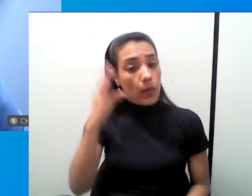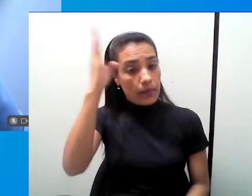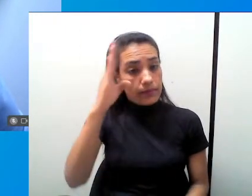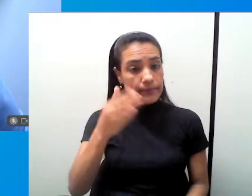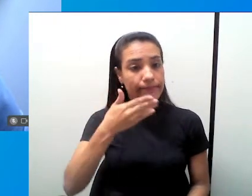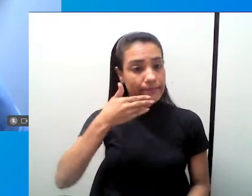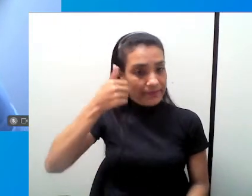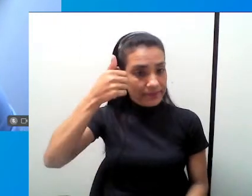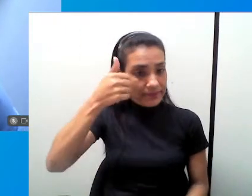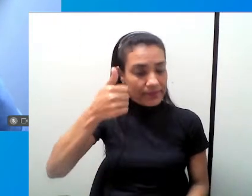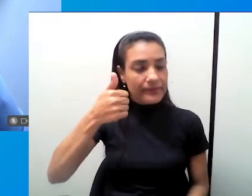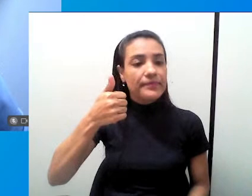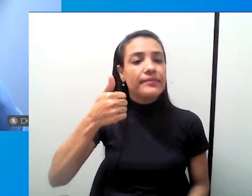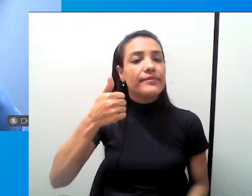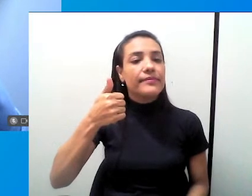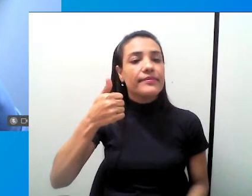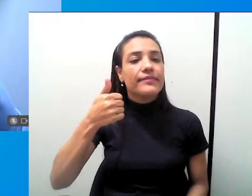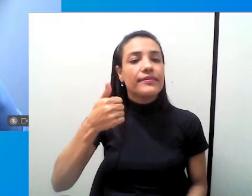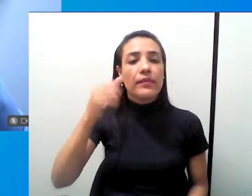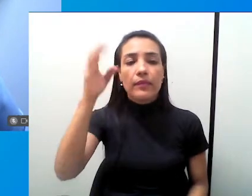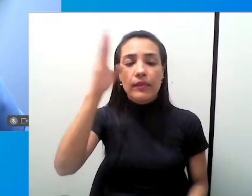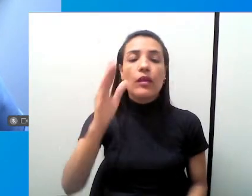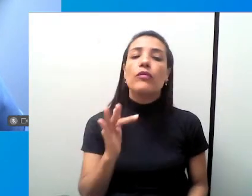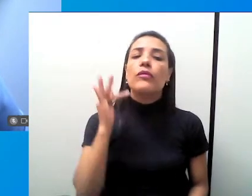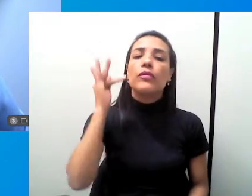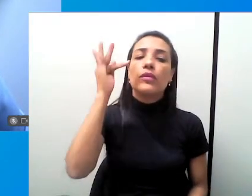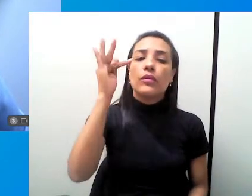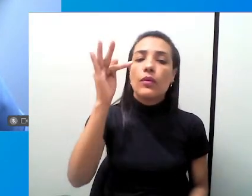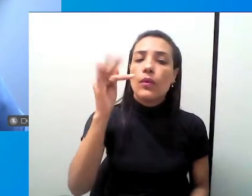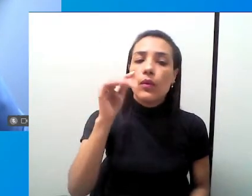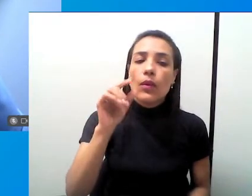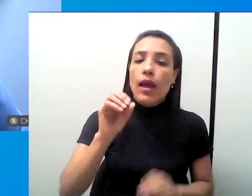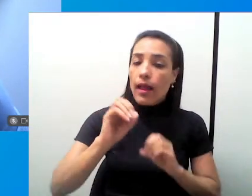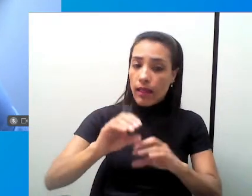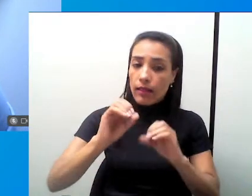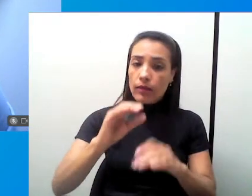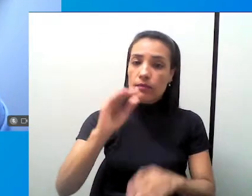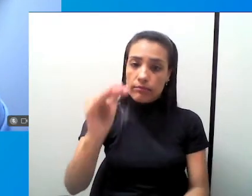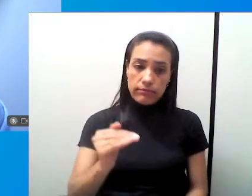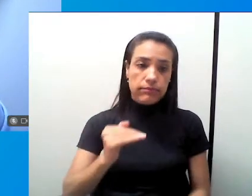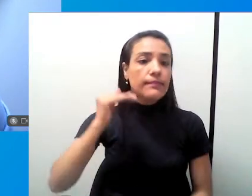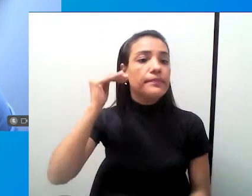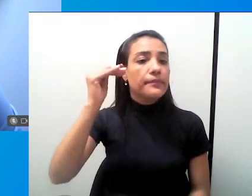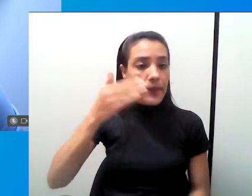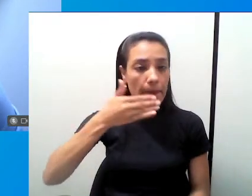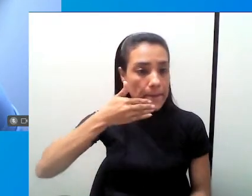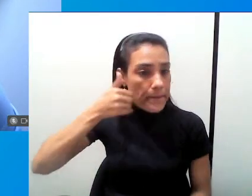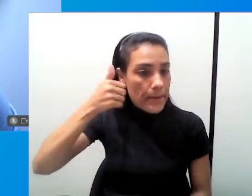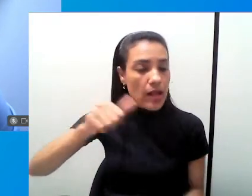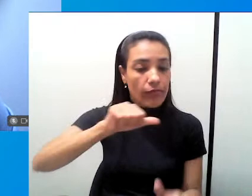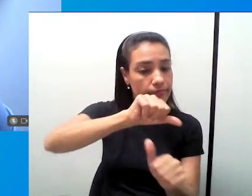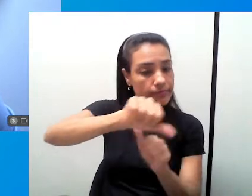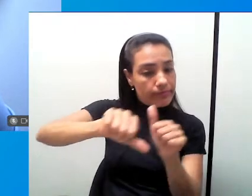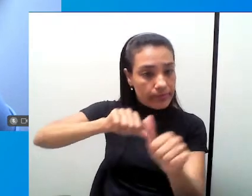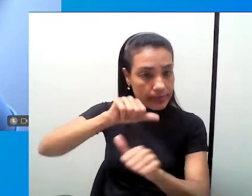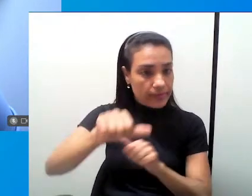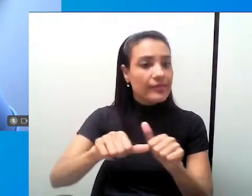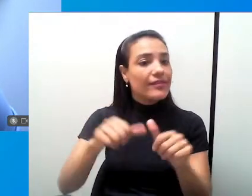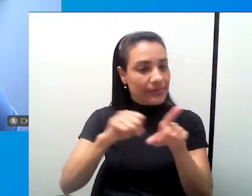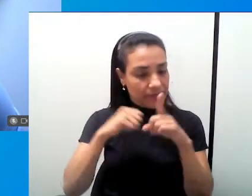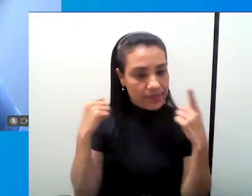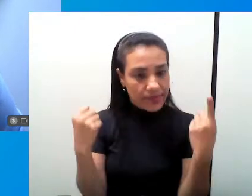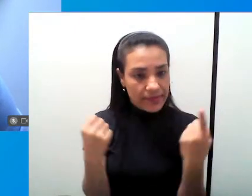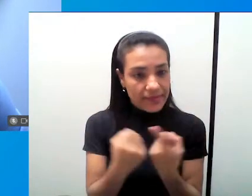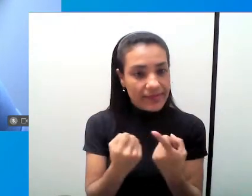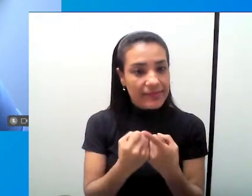Um Brasil em que, efetivamente, a educação ela vai ser esse território de transformação, que já é.